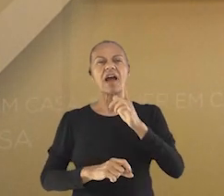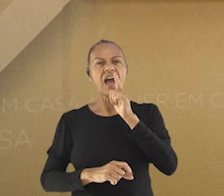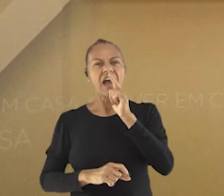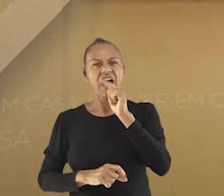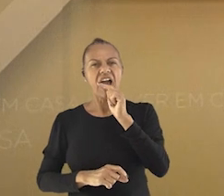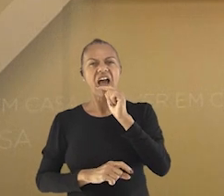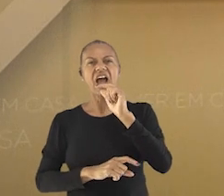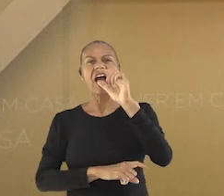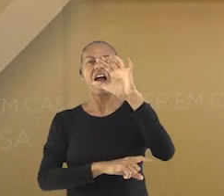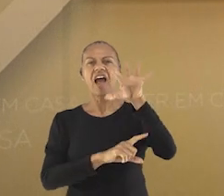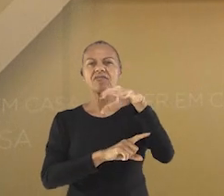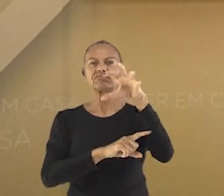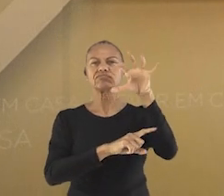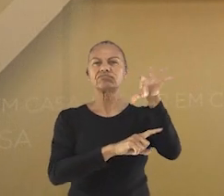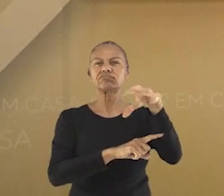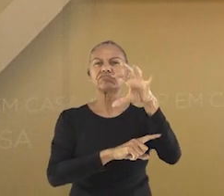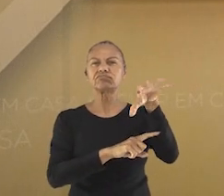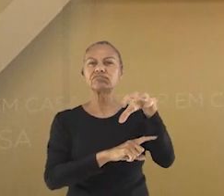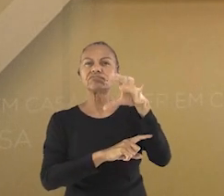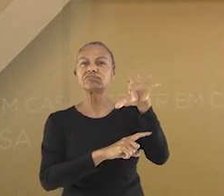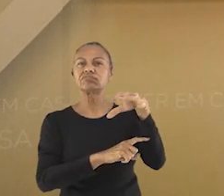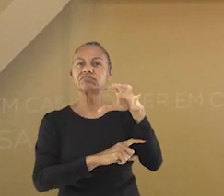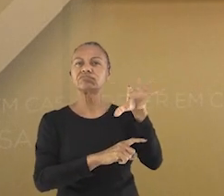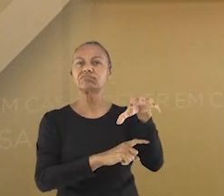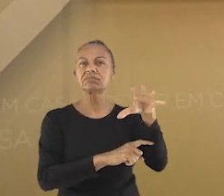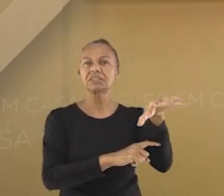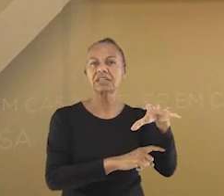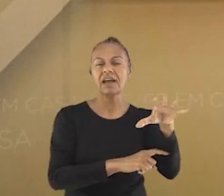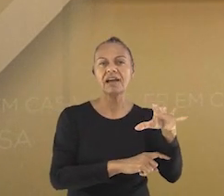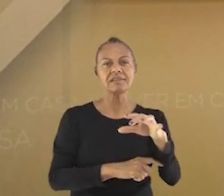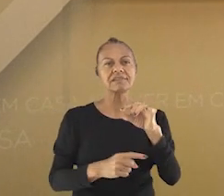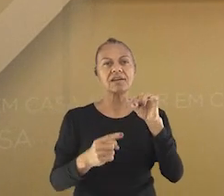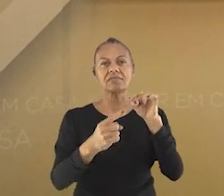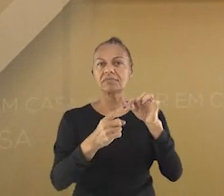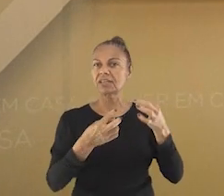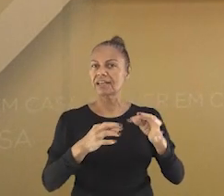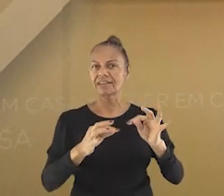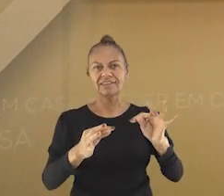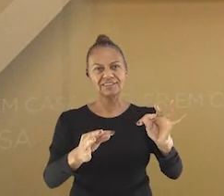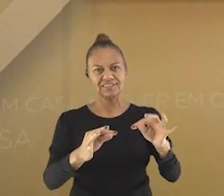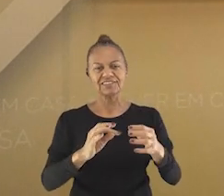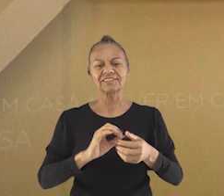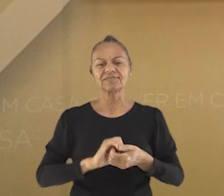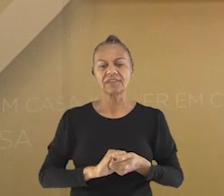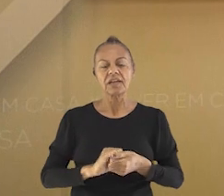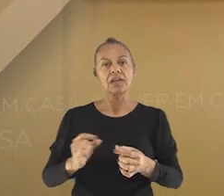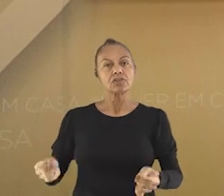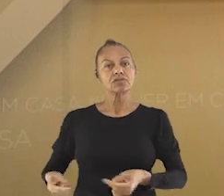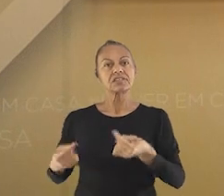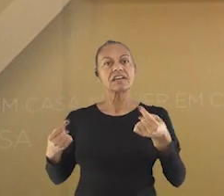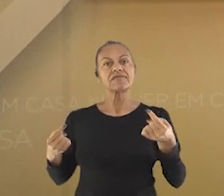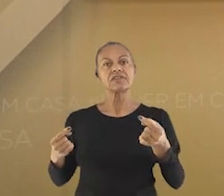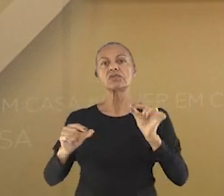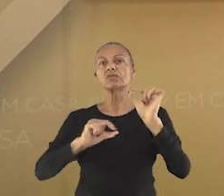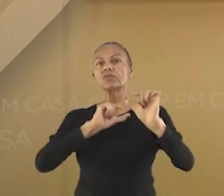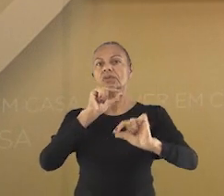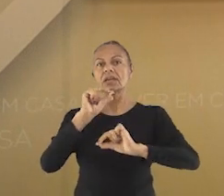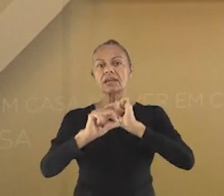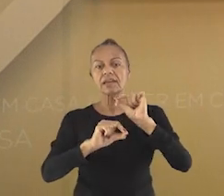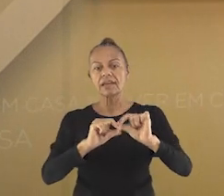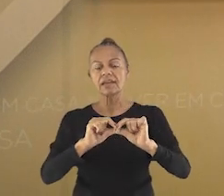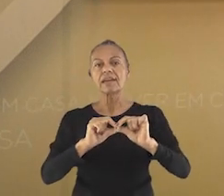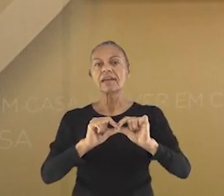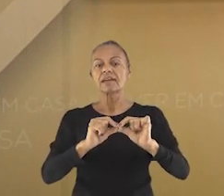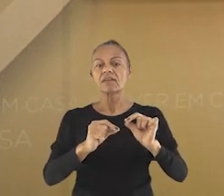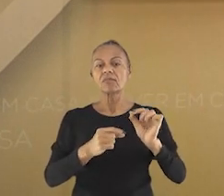de irrigação totalmente automatizados, entre outros. Citamos aqui alguns, mas tem muitos outros.